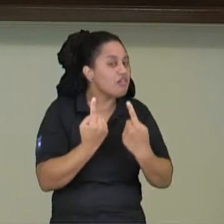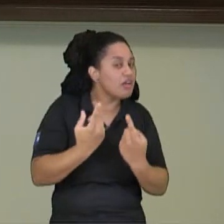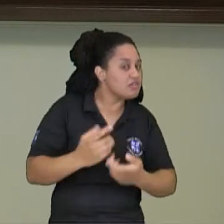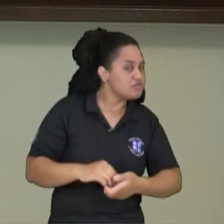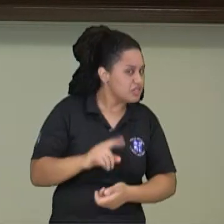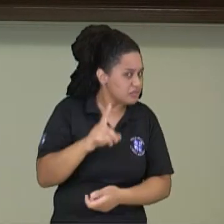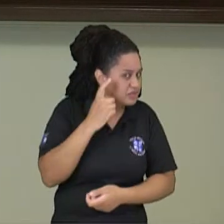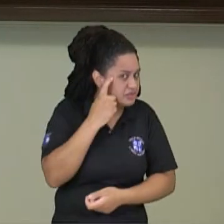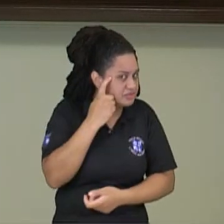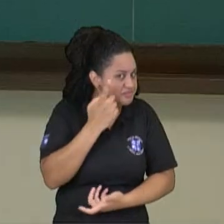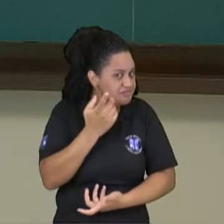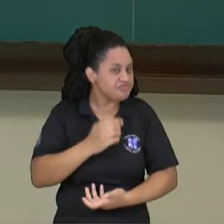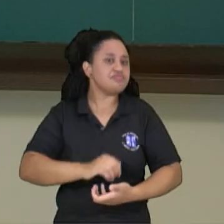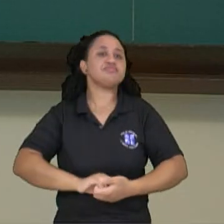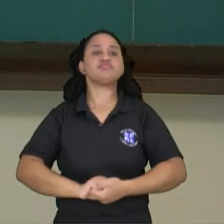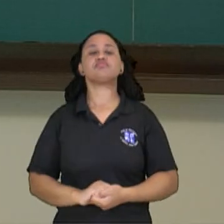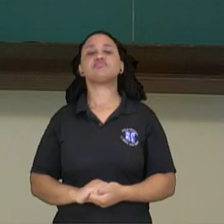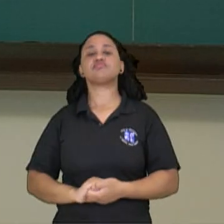Bom,